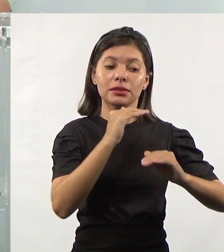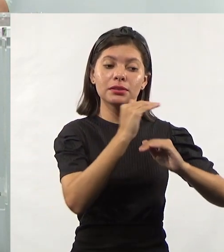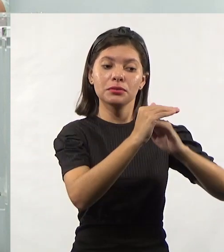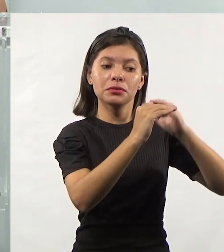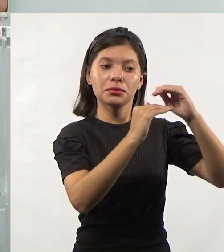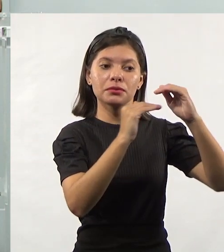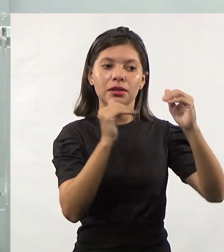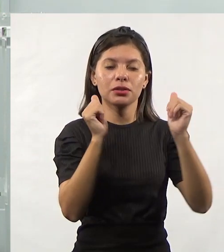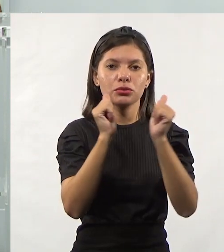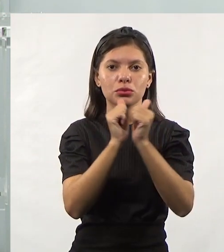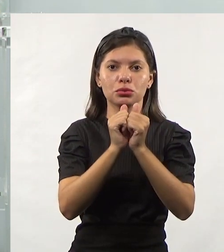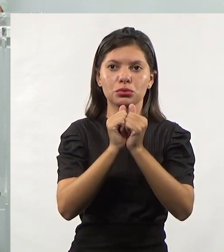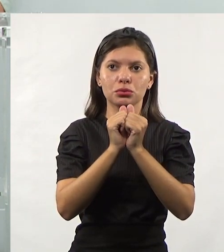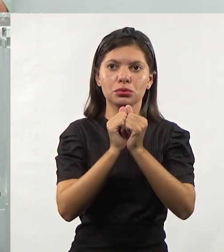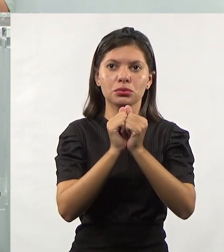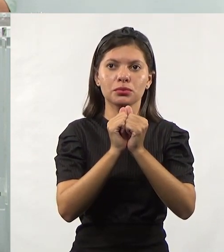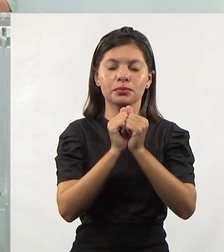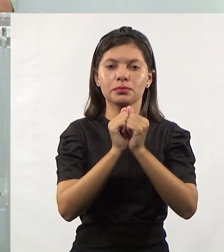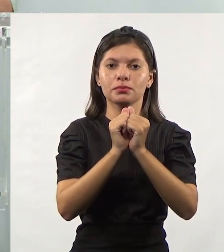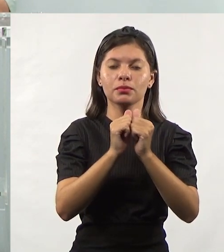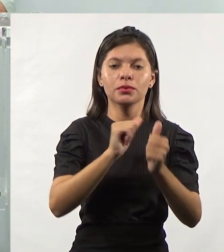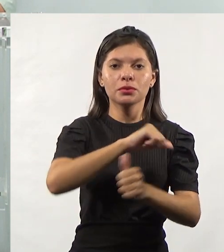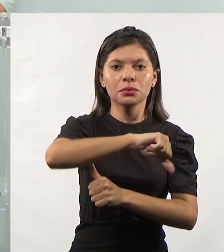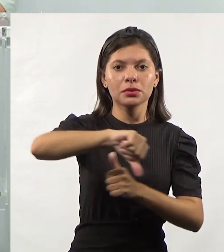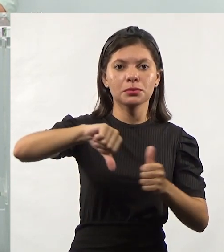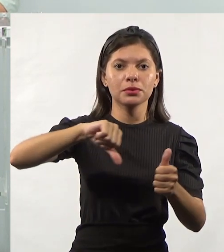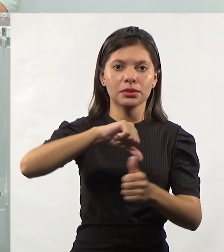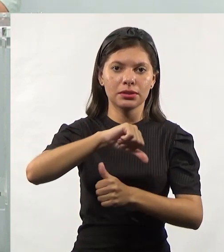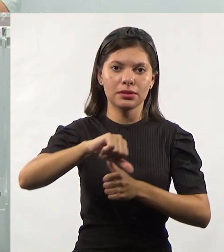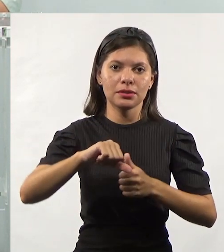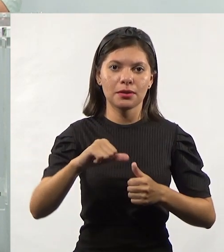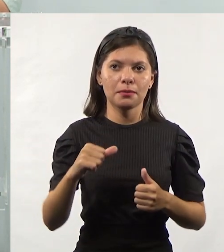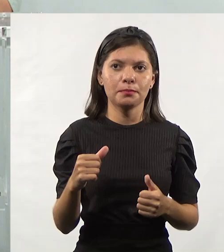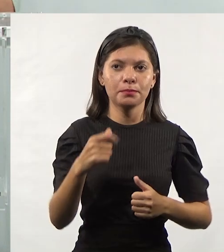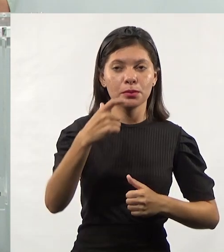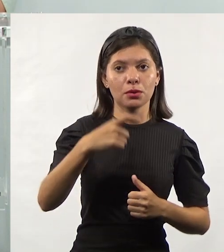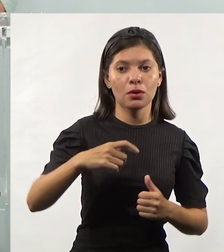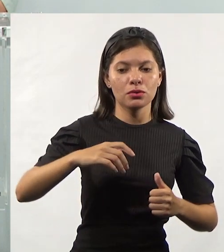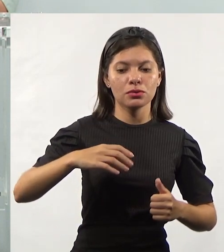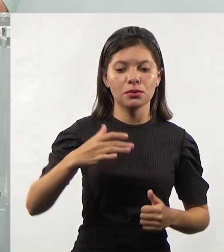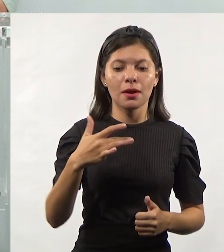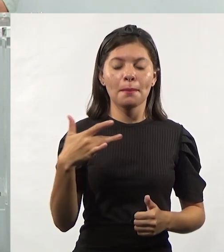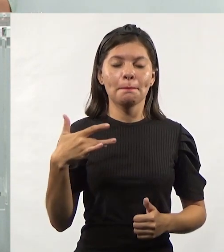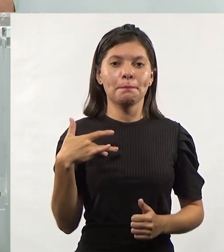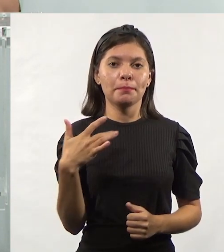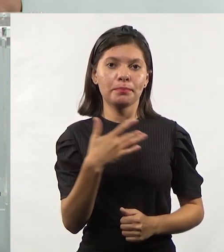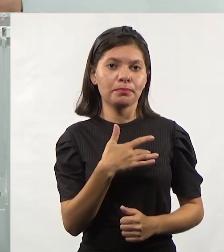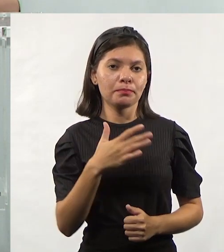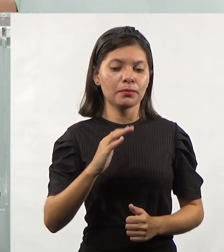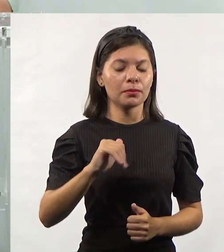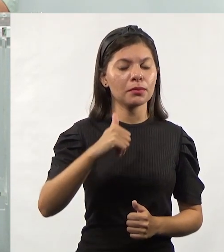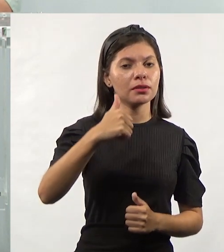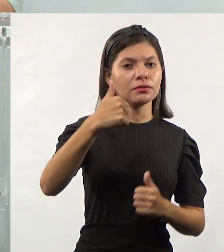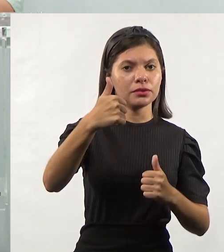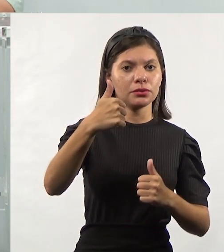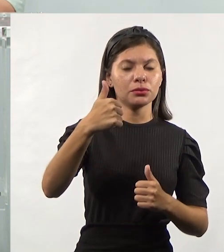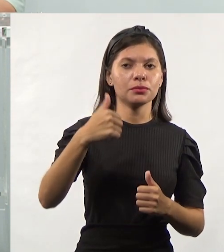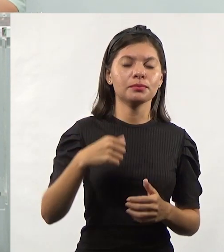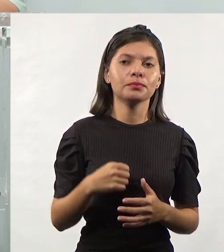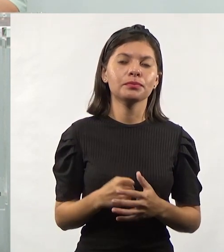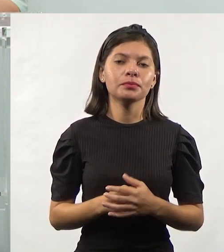dessas mudanças e se desenvolver junto, né, com essas mudanças, para nosso benefício e também para o benefício